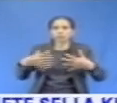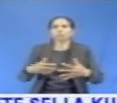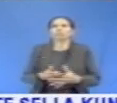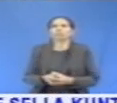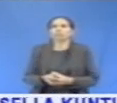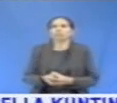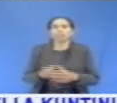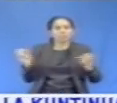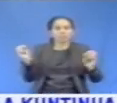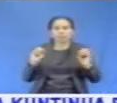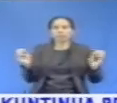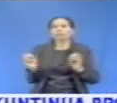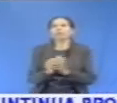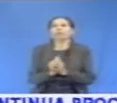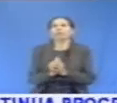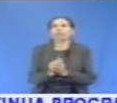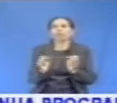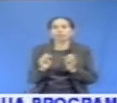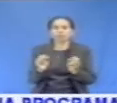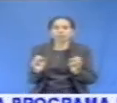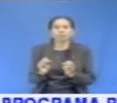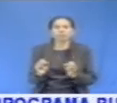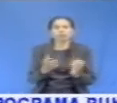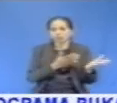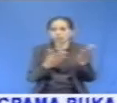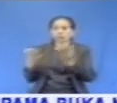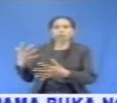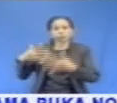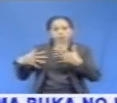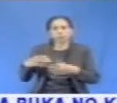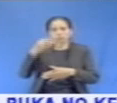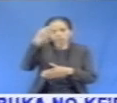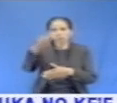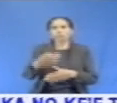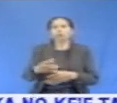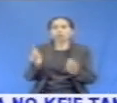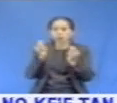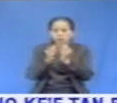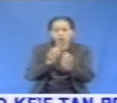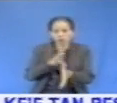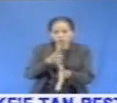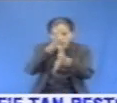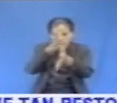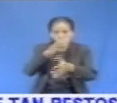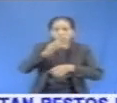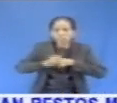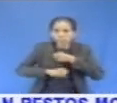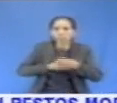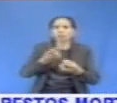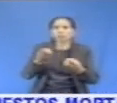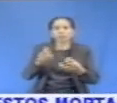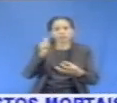Lóis, herói nacional, ainda mais glória e furo, né, baúi? Ó, Sira, neteiro, solto, e minha avó, Sira,